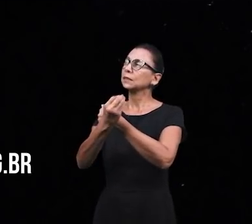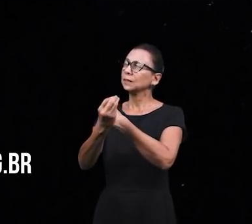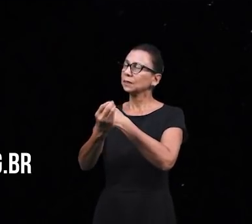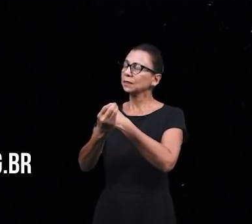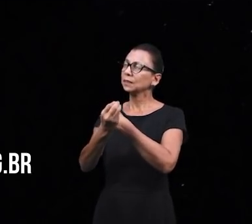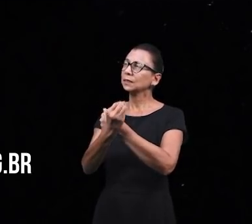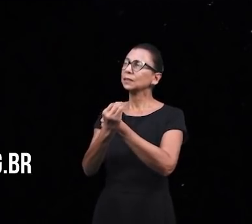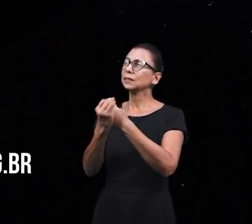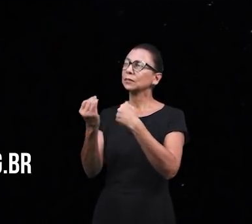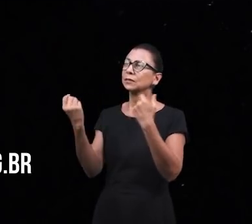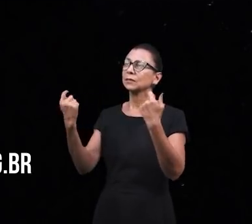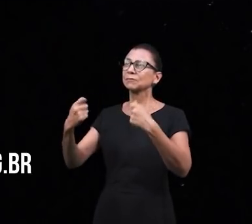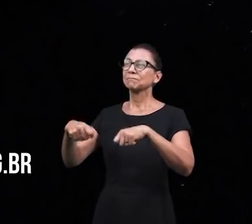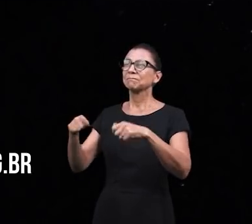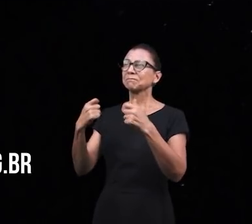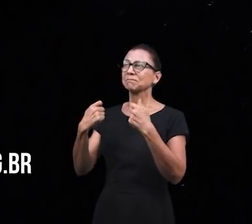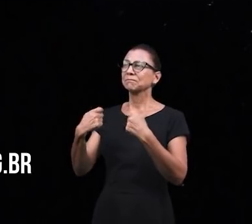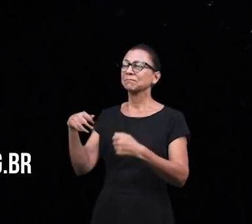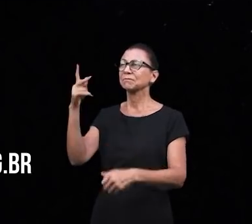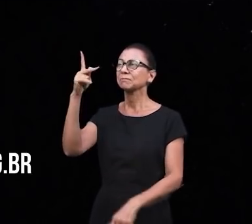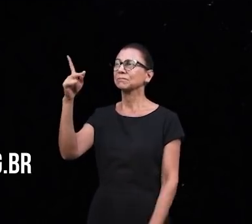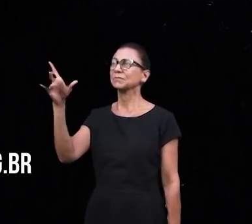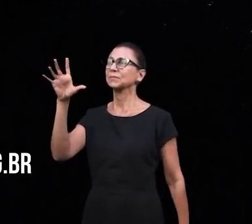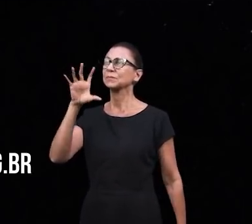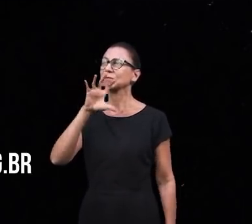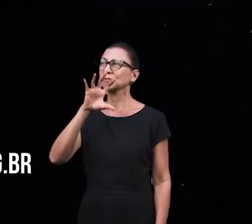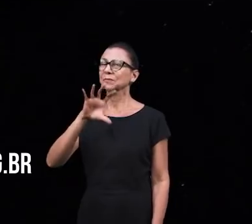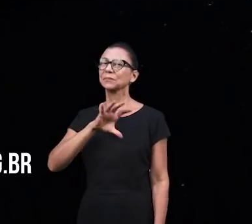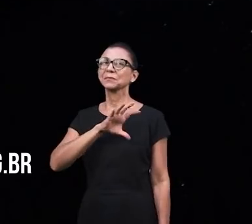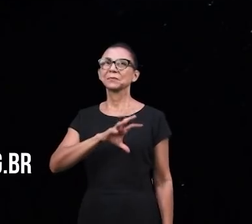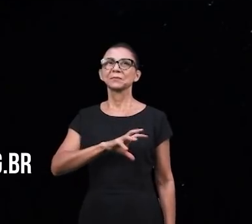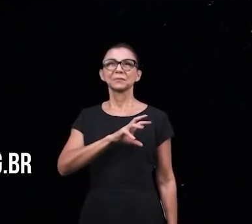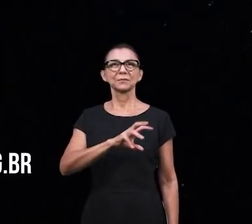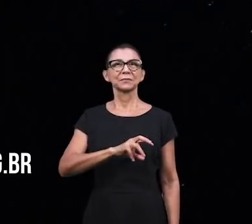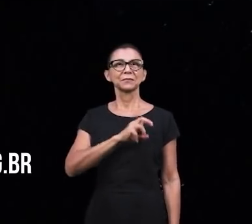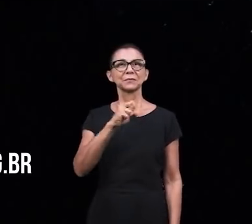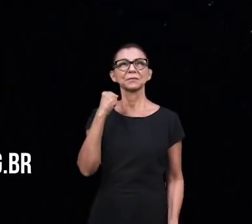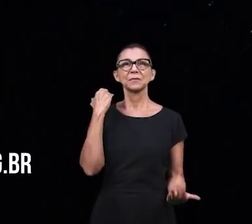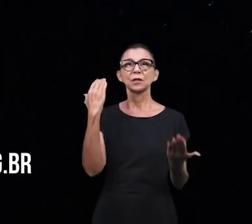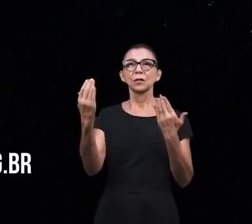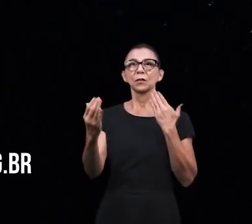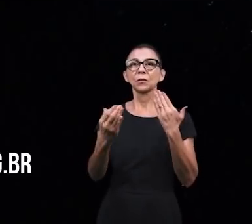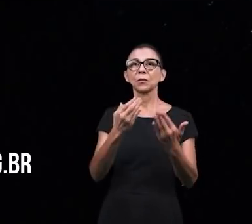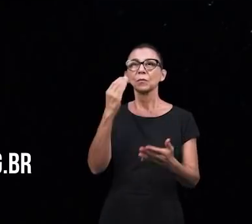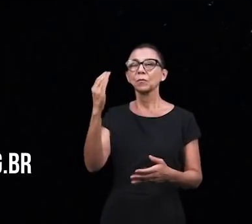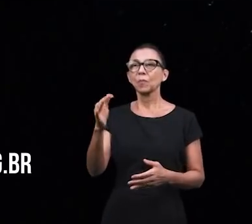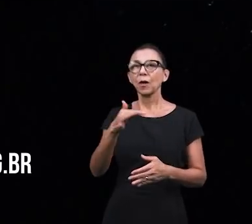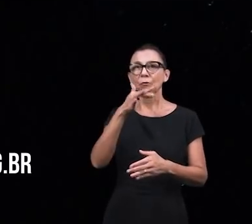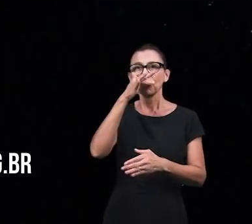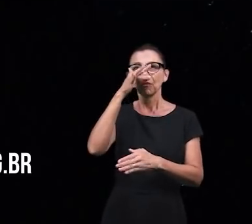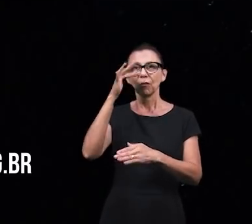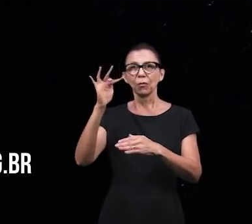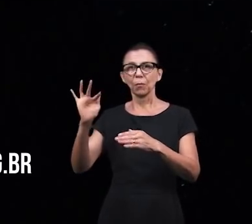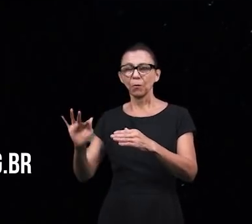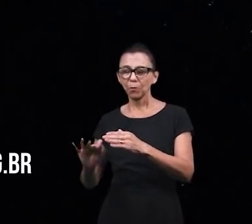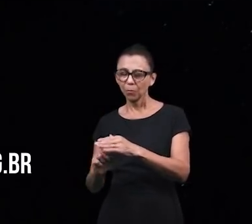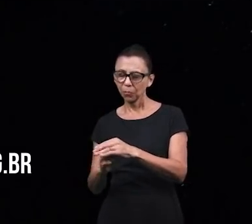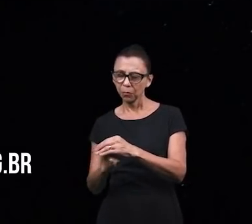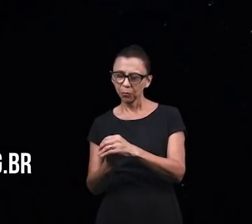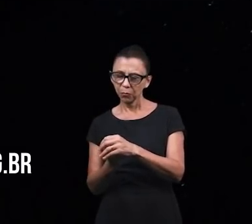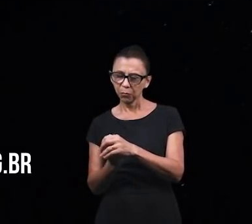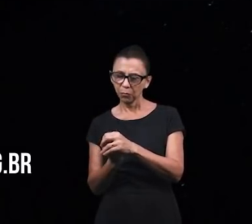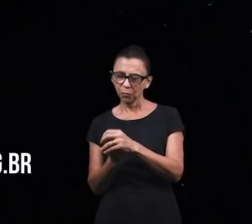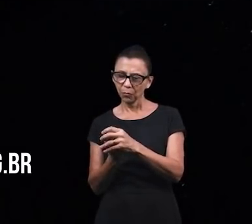de mim com teu amor, como uma flor pequena